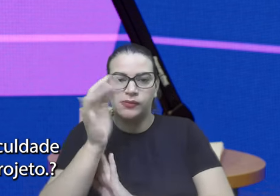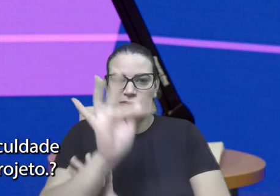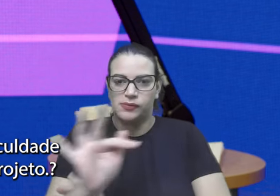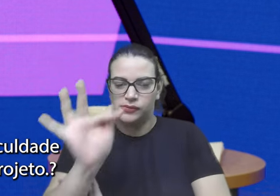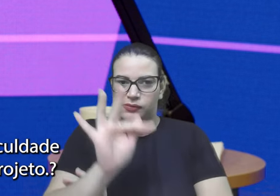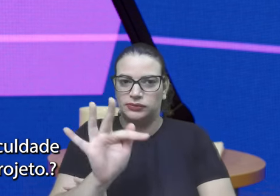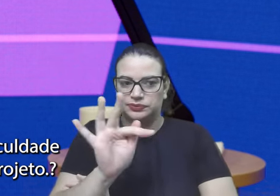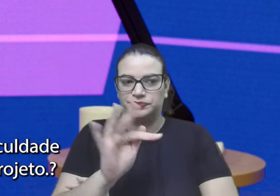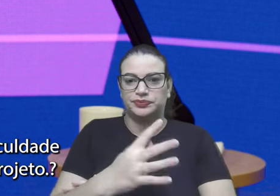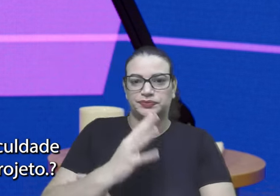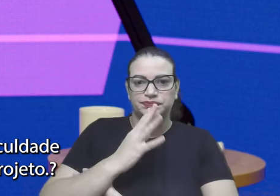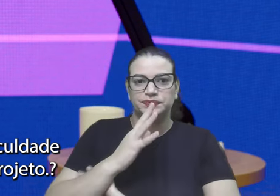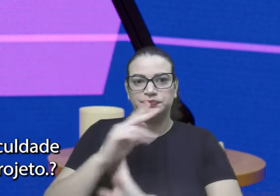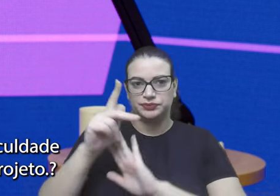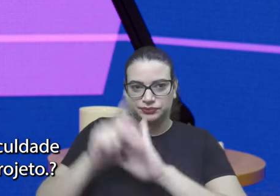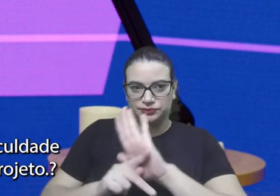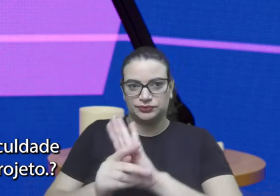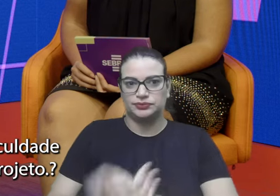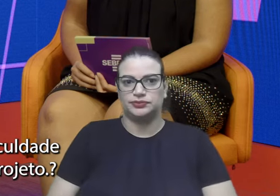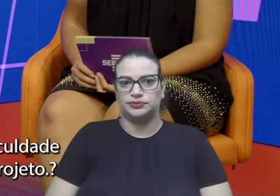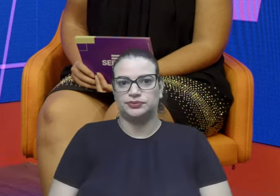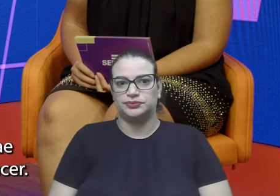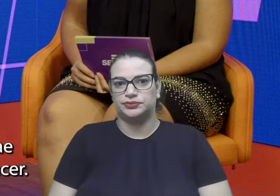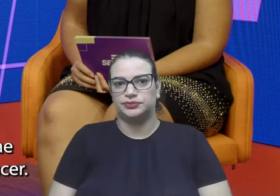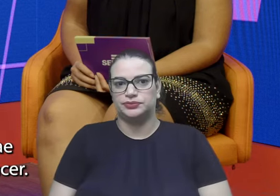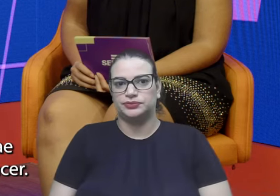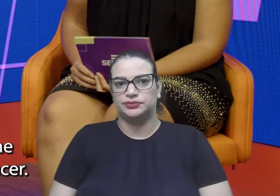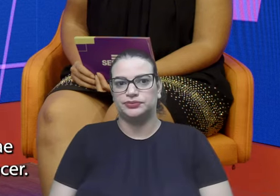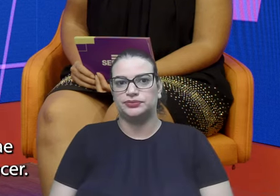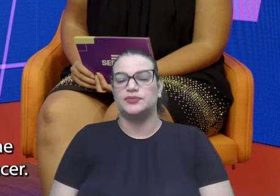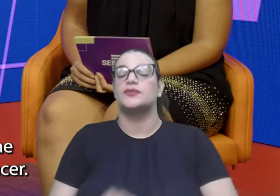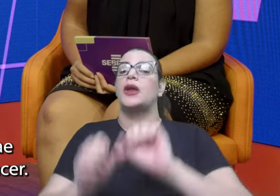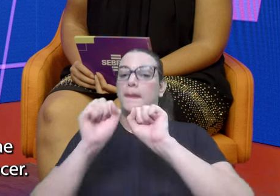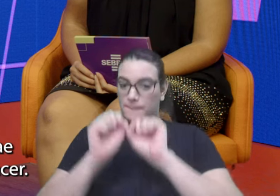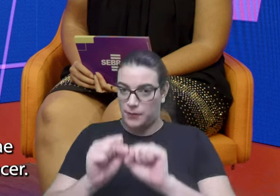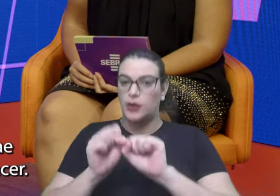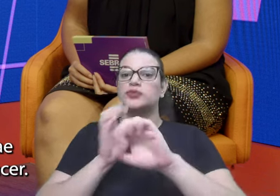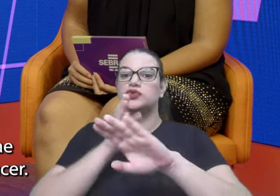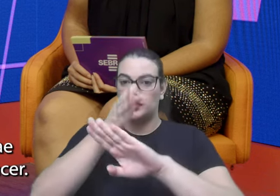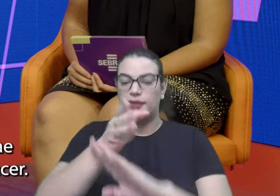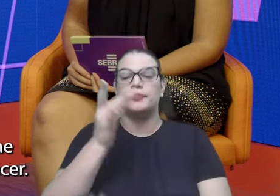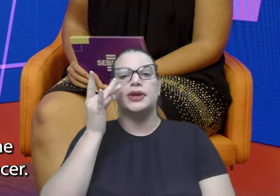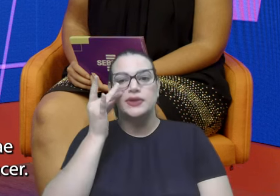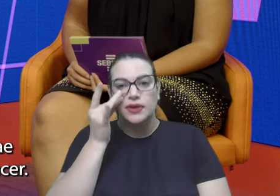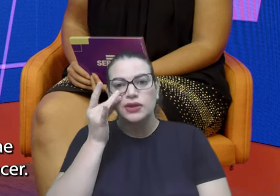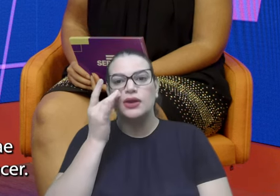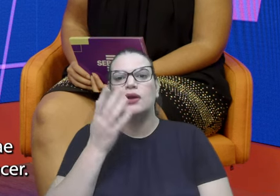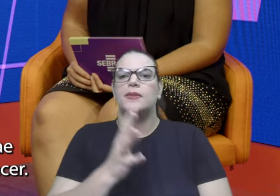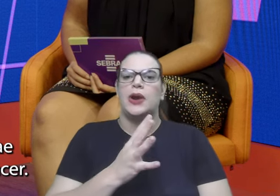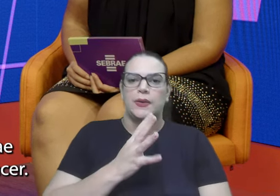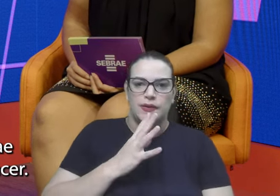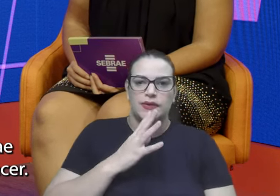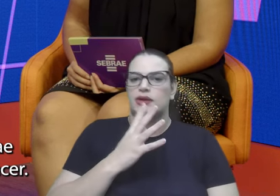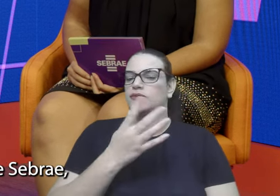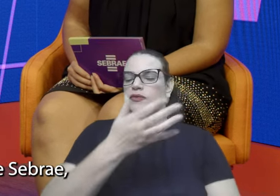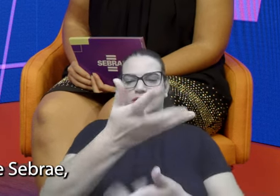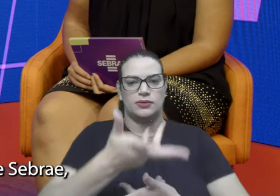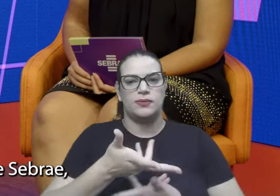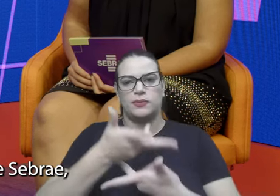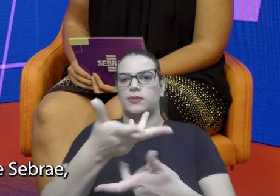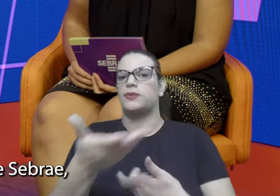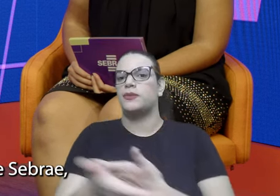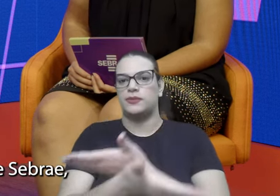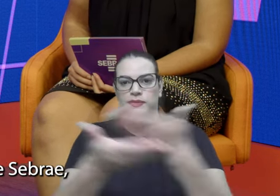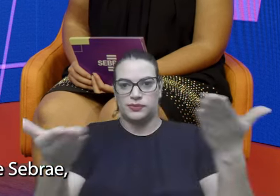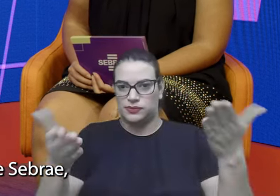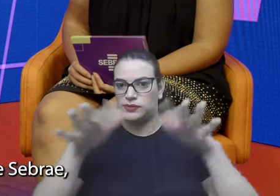na na faculdade sebrai para conhecer esse projeto vai ser um pode ir na faculdade sebrai presencialmente para conhecer será uma